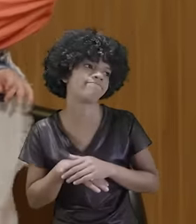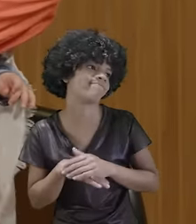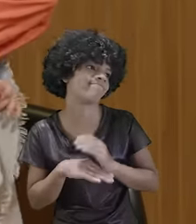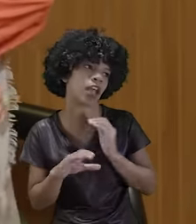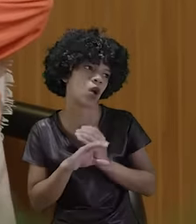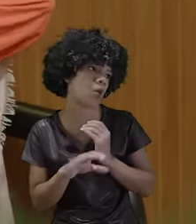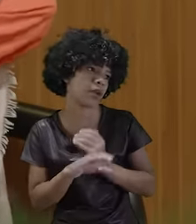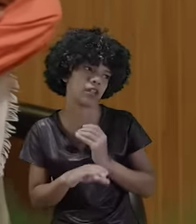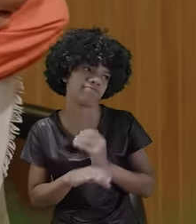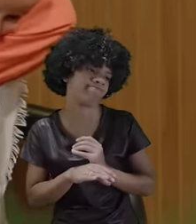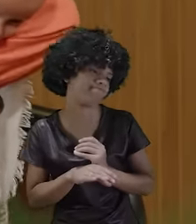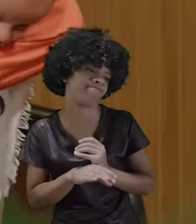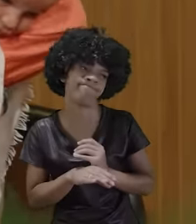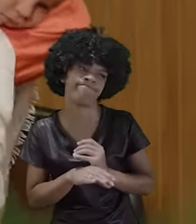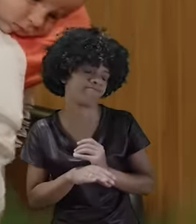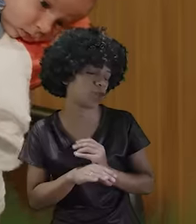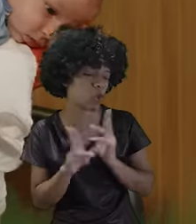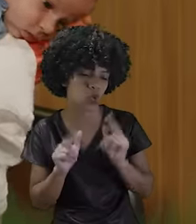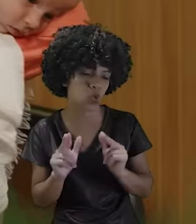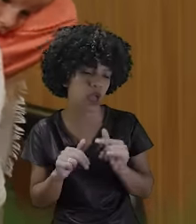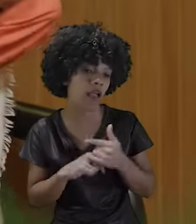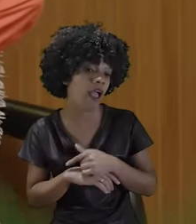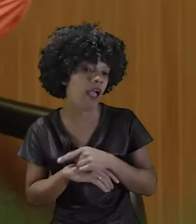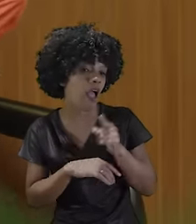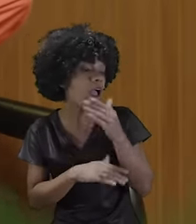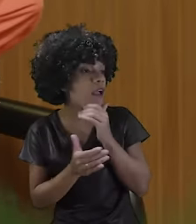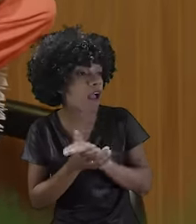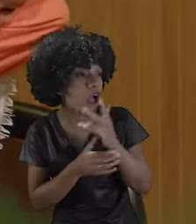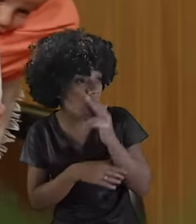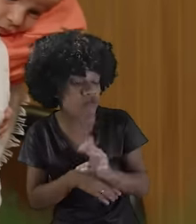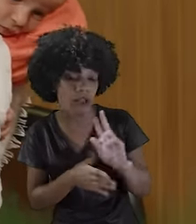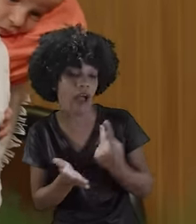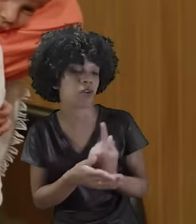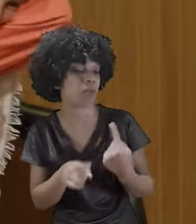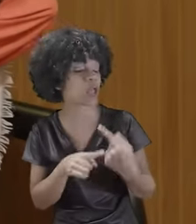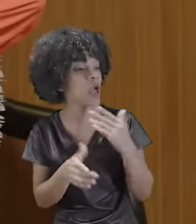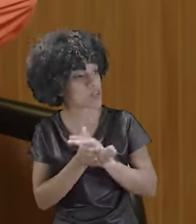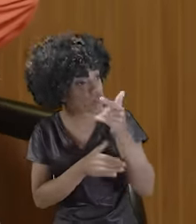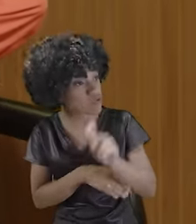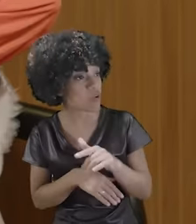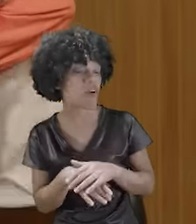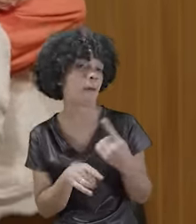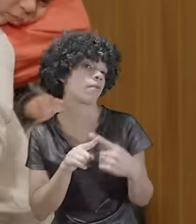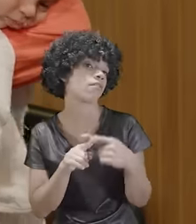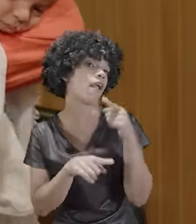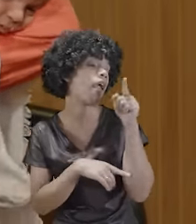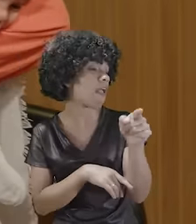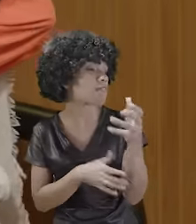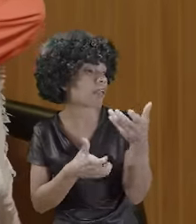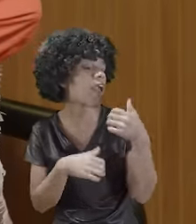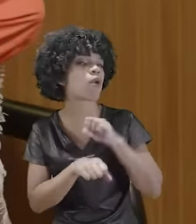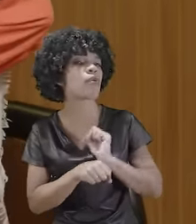não deixa que eu falo com as crianças no jeito nenhum ele acha que eu fiz errado que casei mais uma vez ele quer que eu espero ele